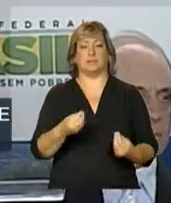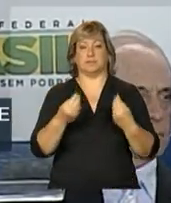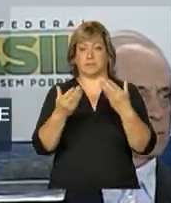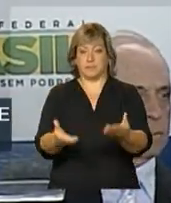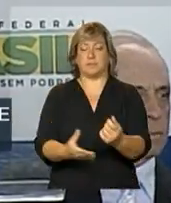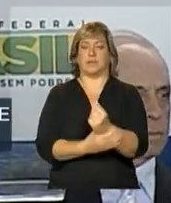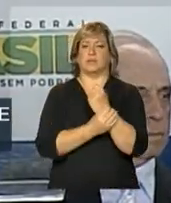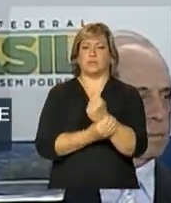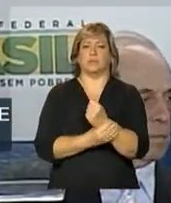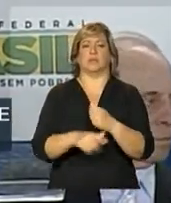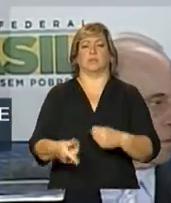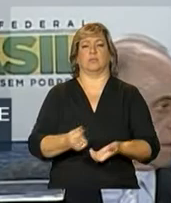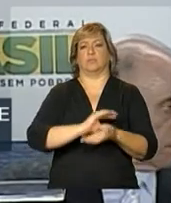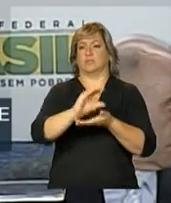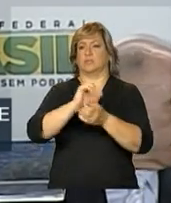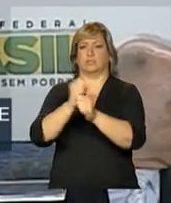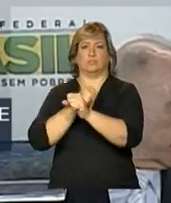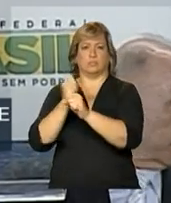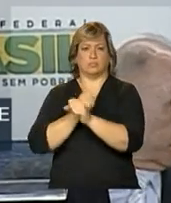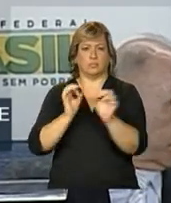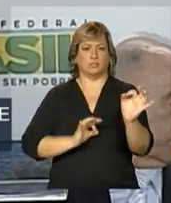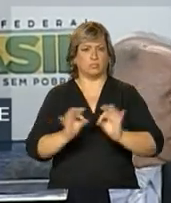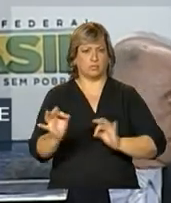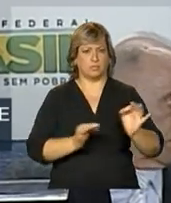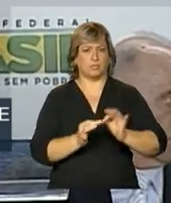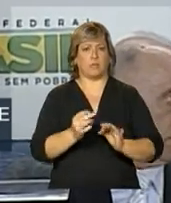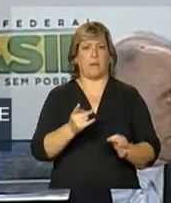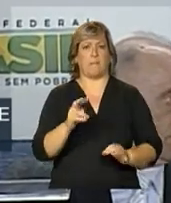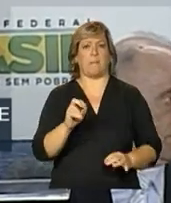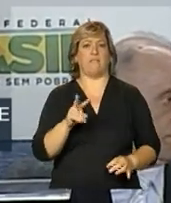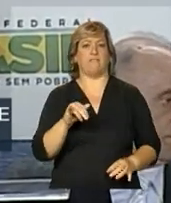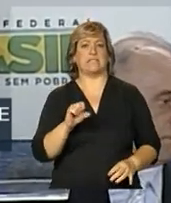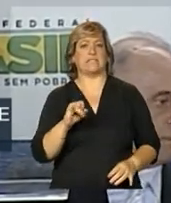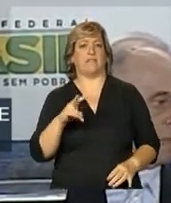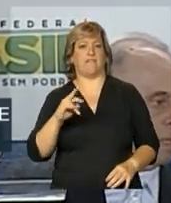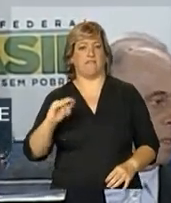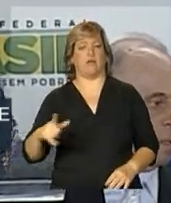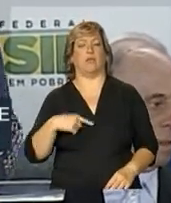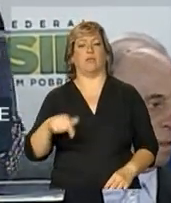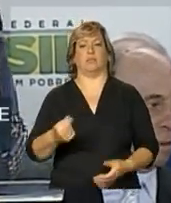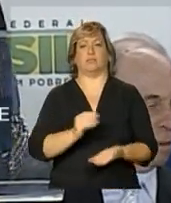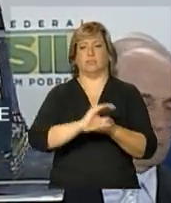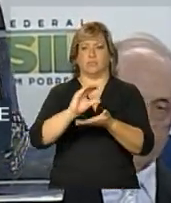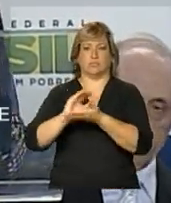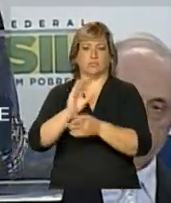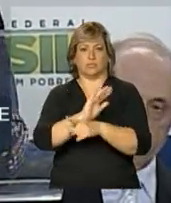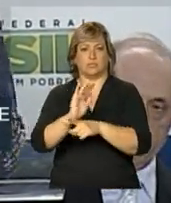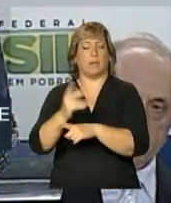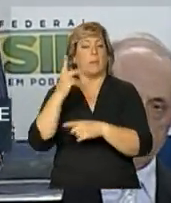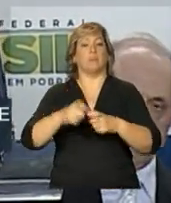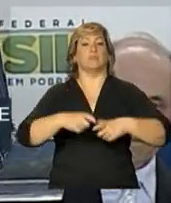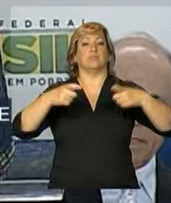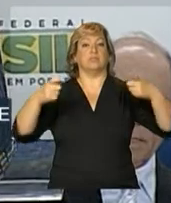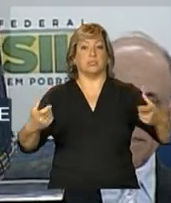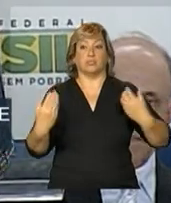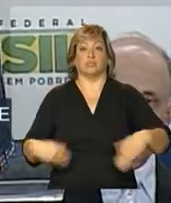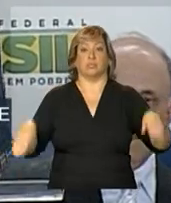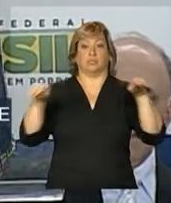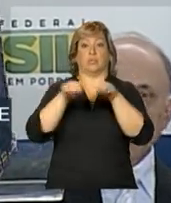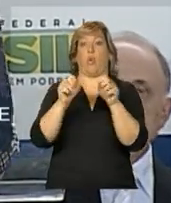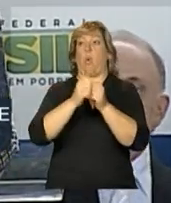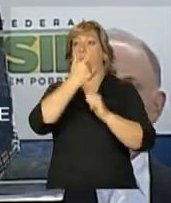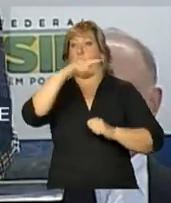estabilidade ao investimento da previsibilidade o investimento e para ampliar a competitividade